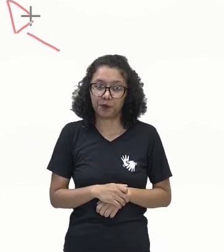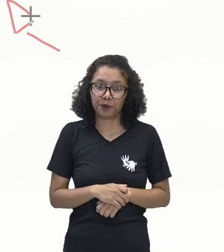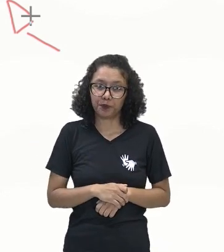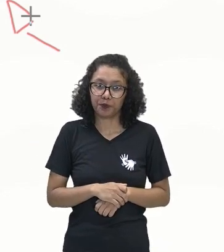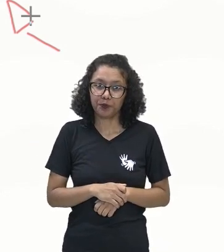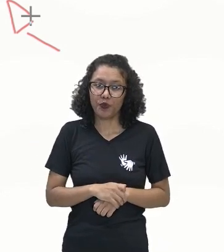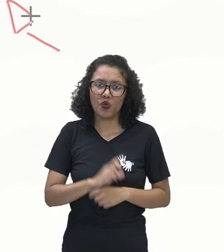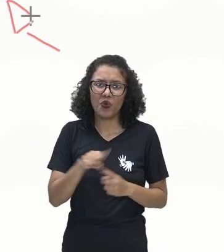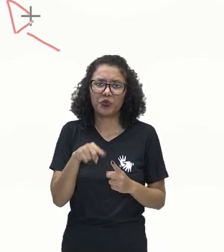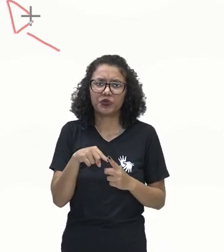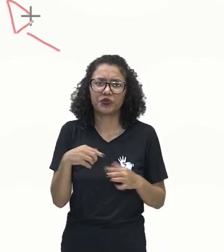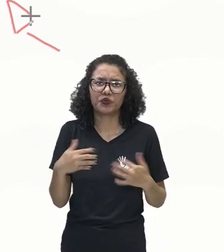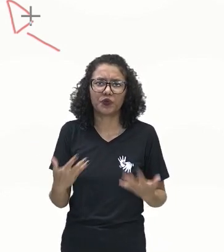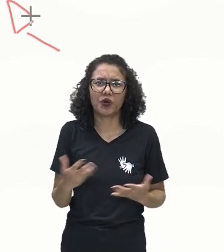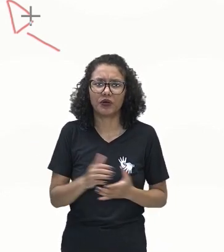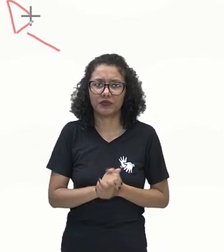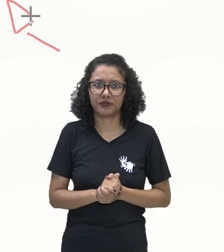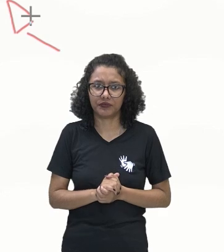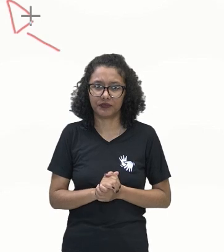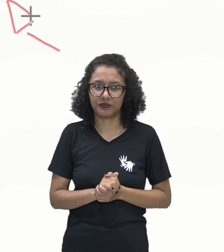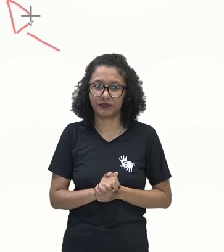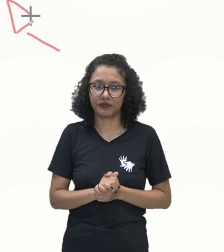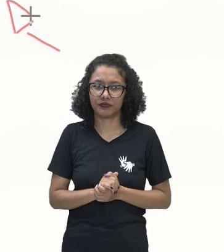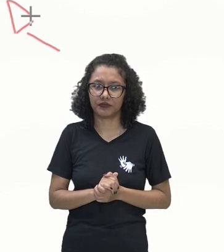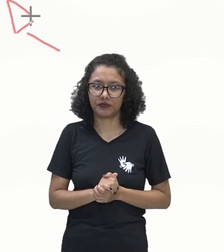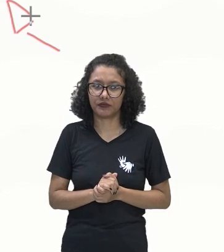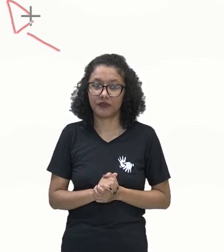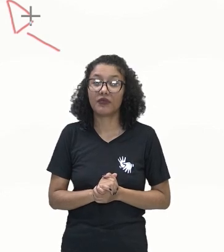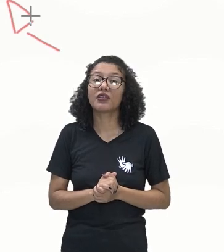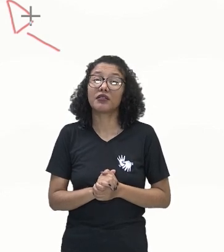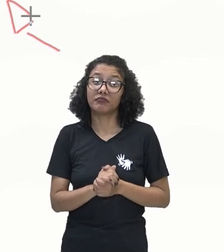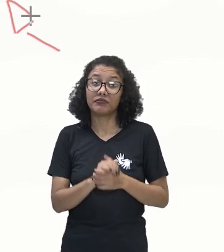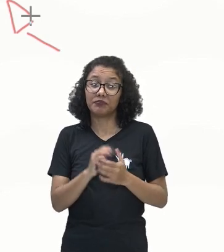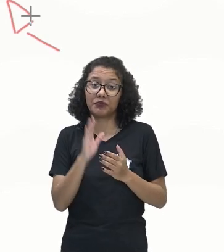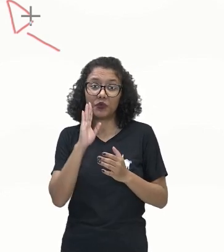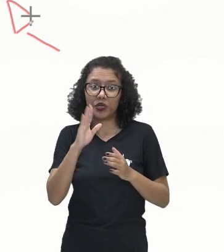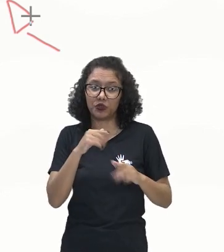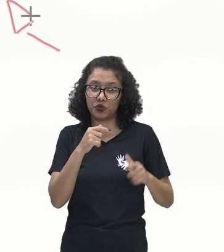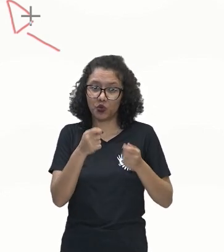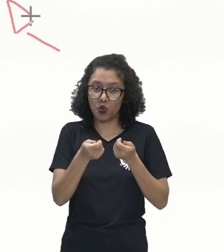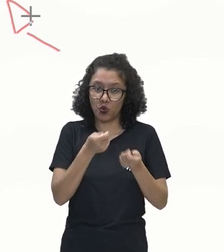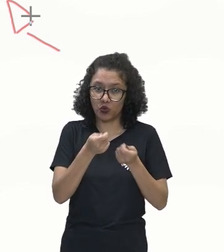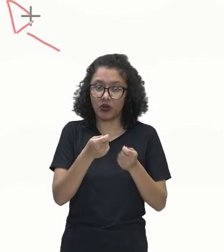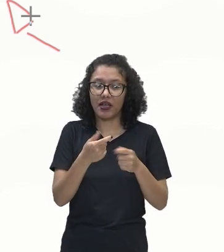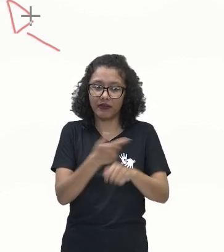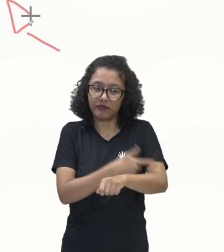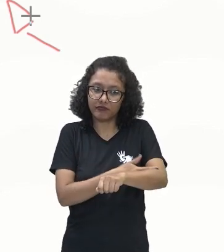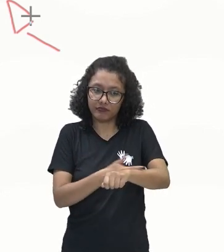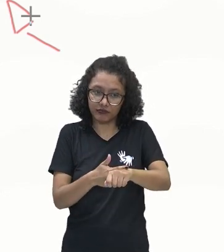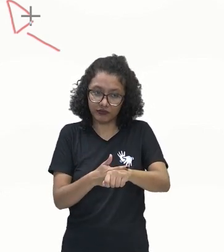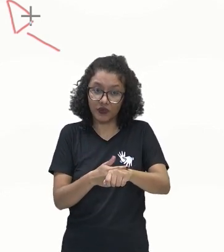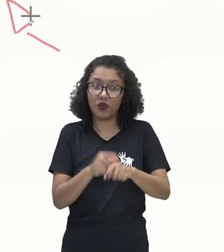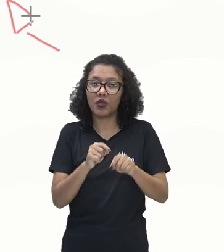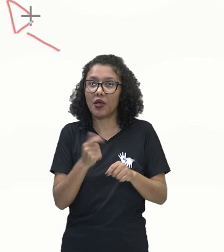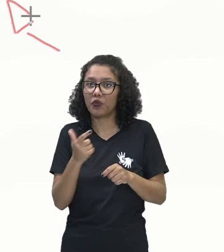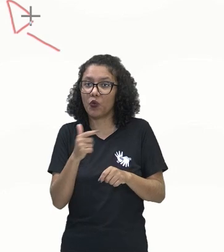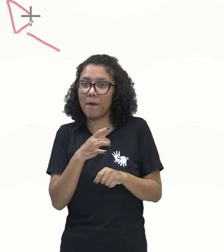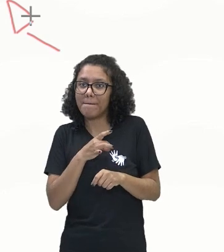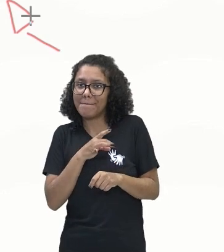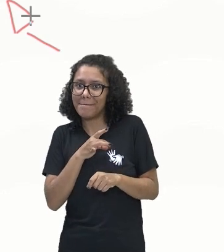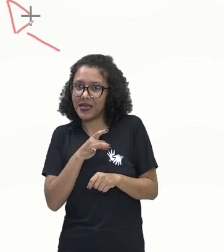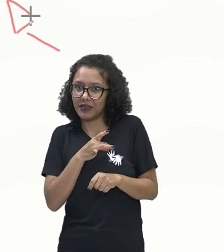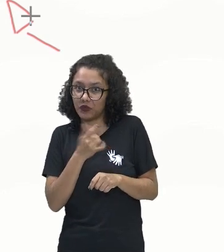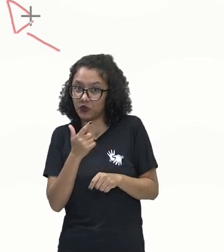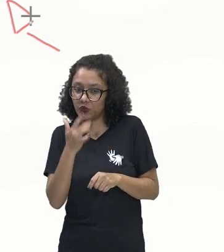o objetivo de manter justamente esse controle e disciplina por meio do medo.